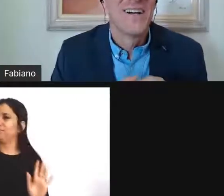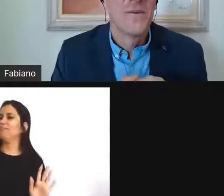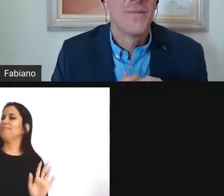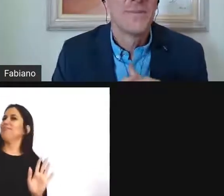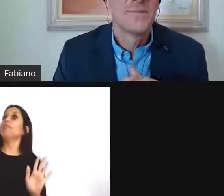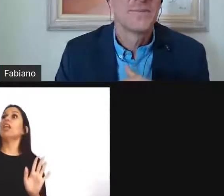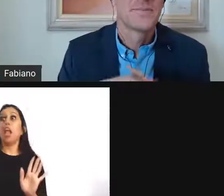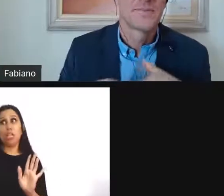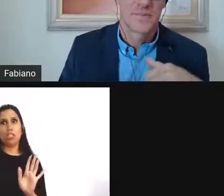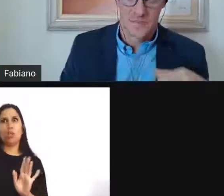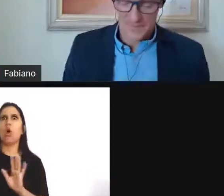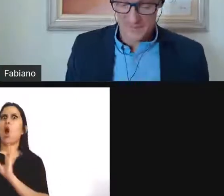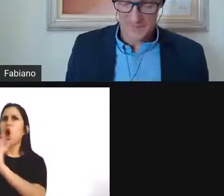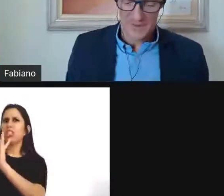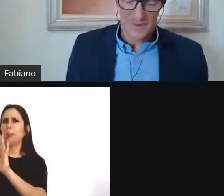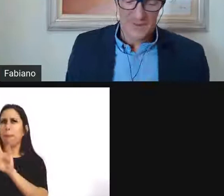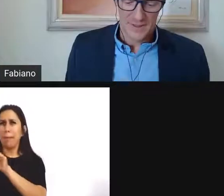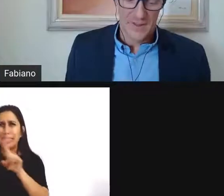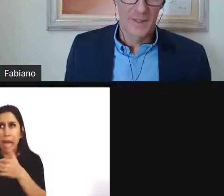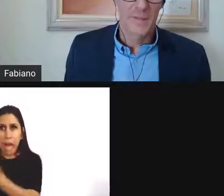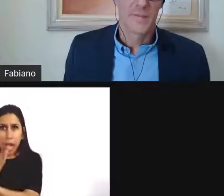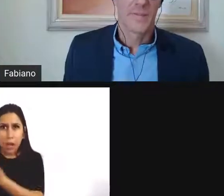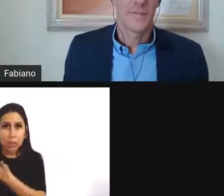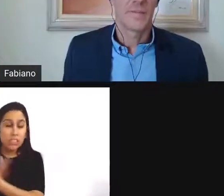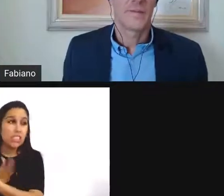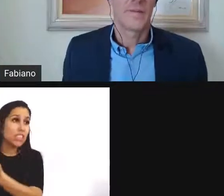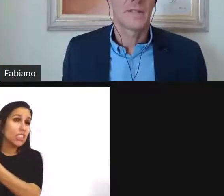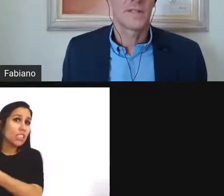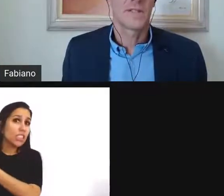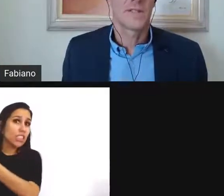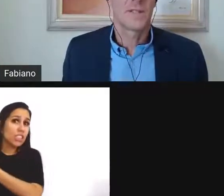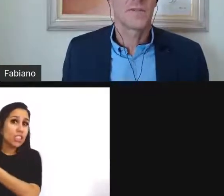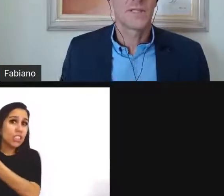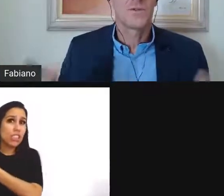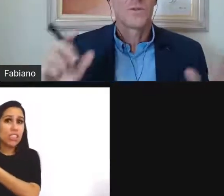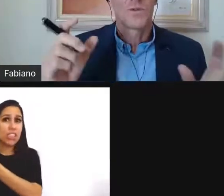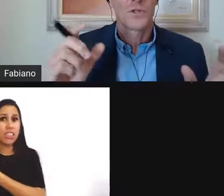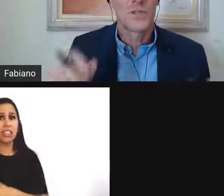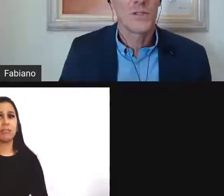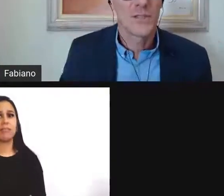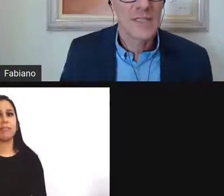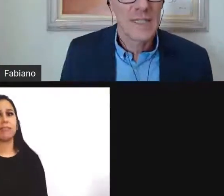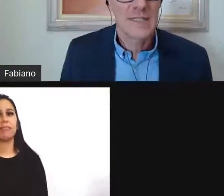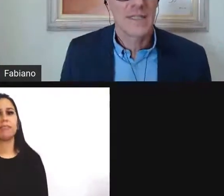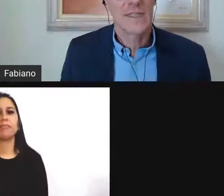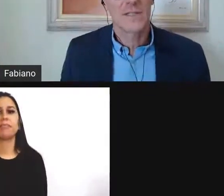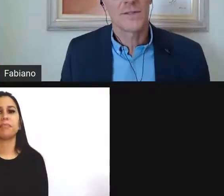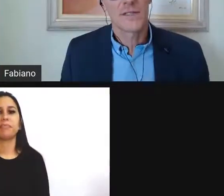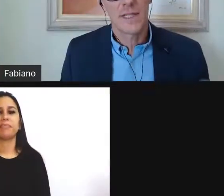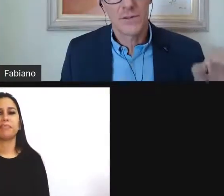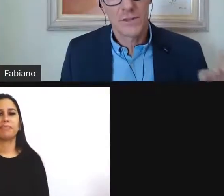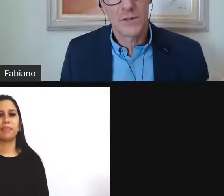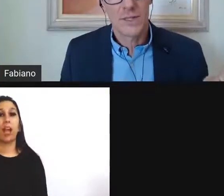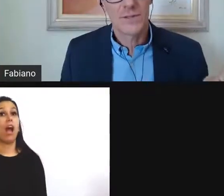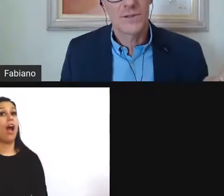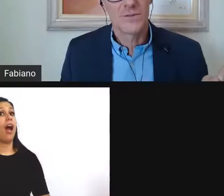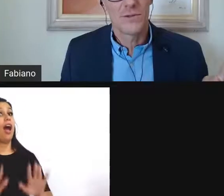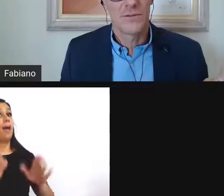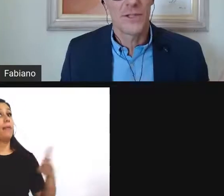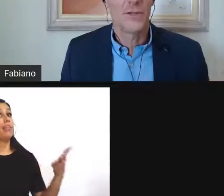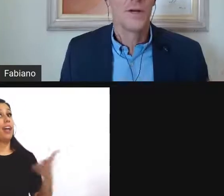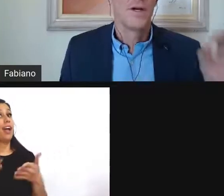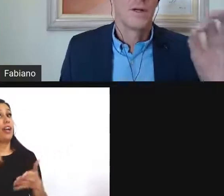Eles são ótimos, mas tem alguns que são os carrascos, você não imagina. Mas nós já temos aqui um dispositivo de inteligência artificial que o